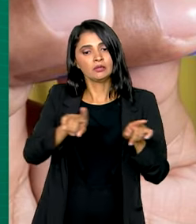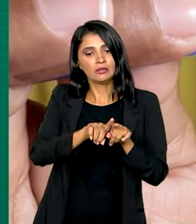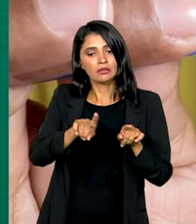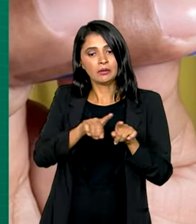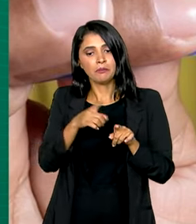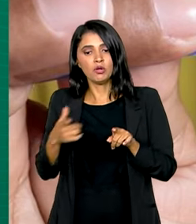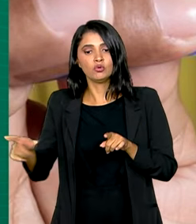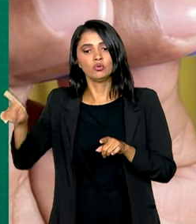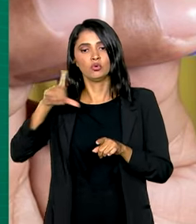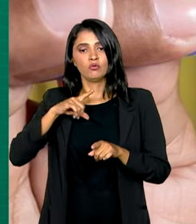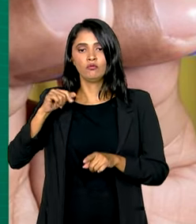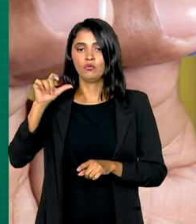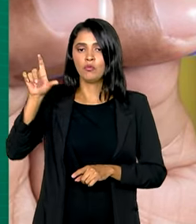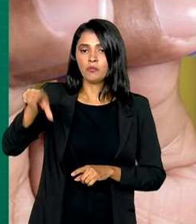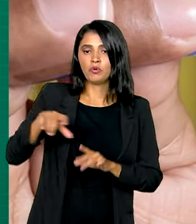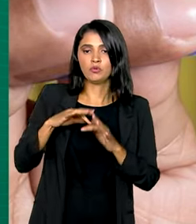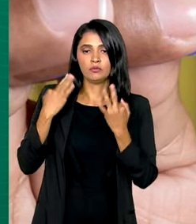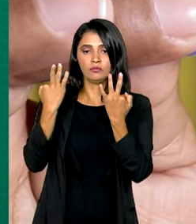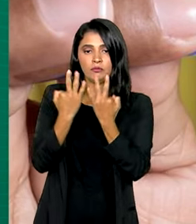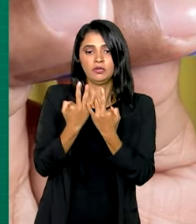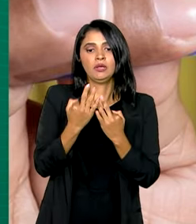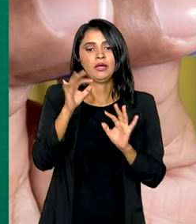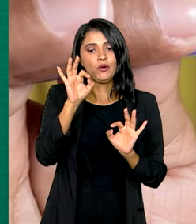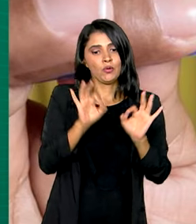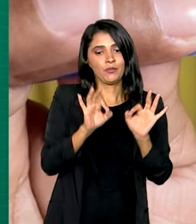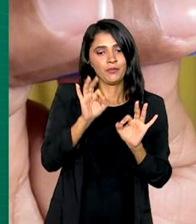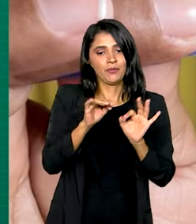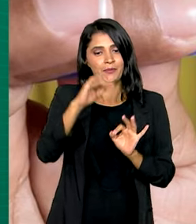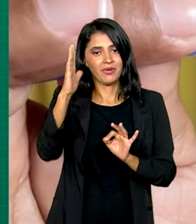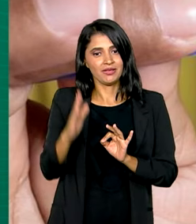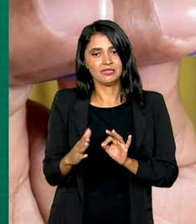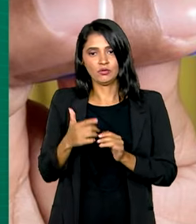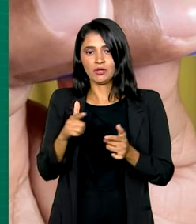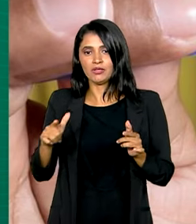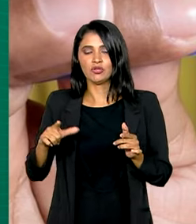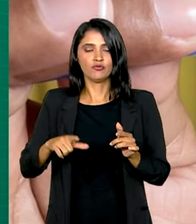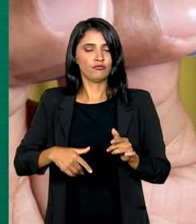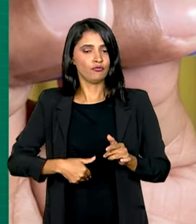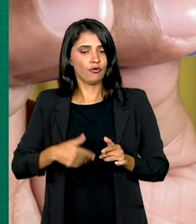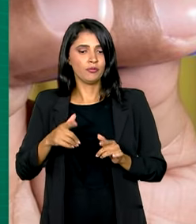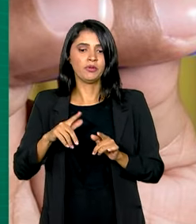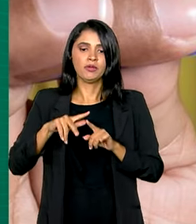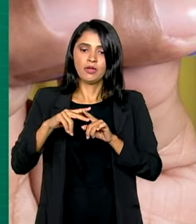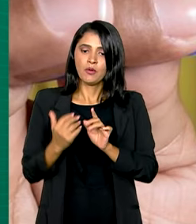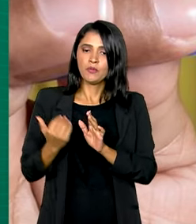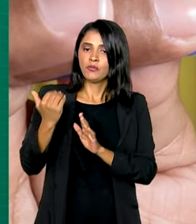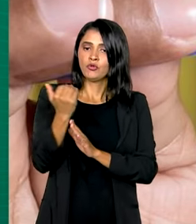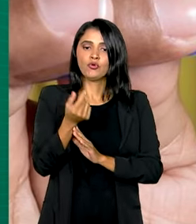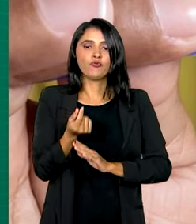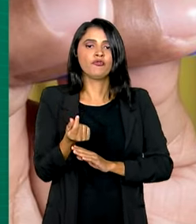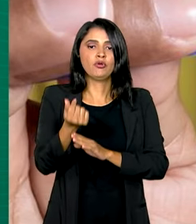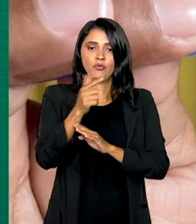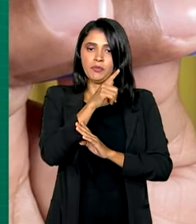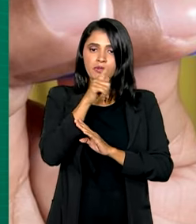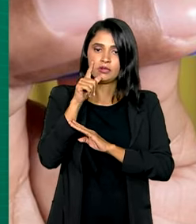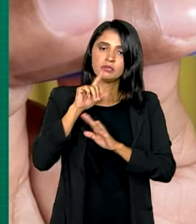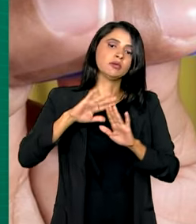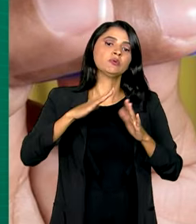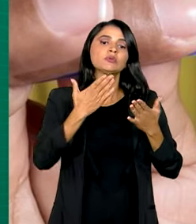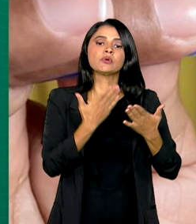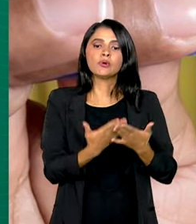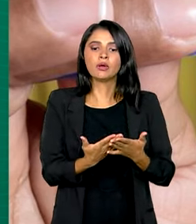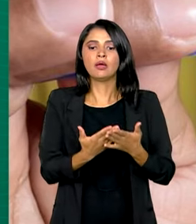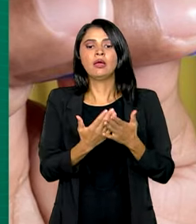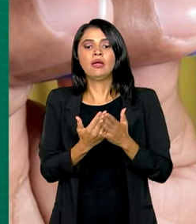pelo novo Bolsa Família, o Plano Brasil Sem Fome, o reajuste do valor da alimentação escolar e